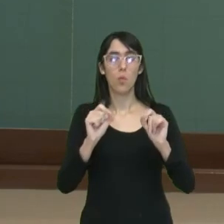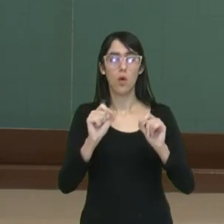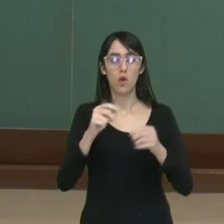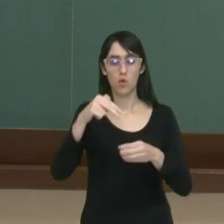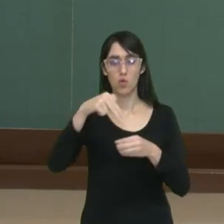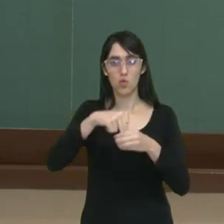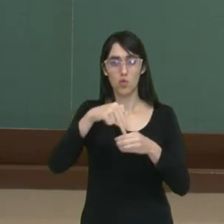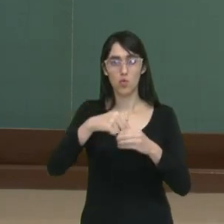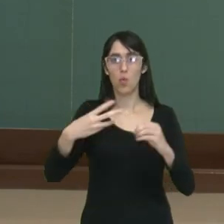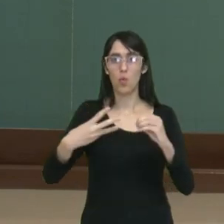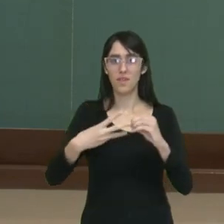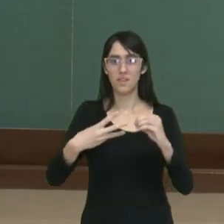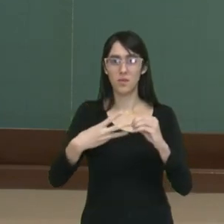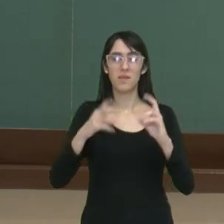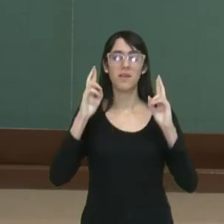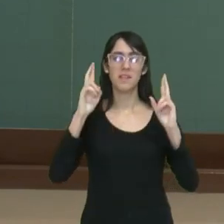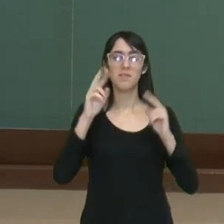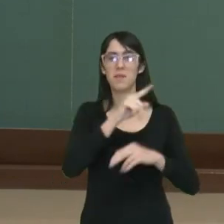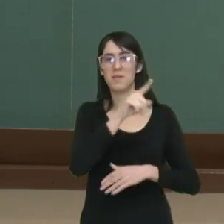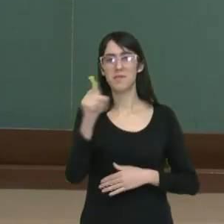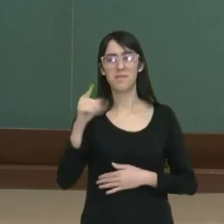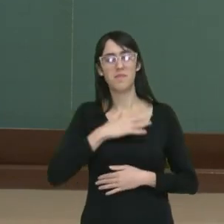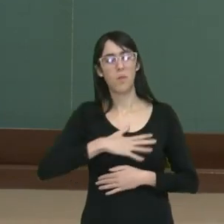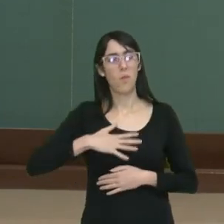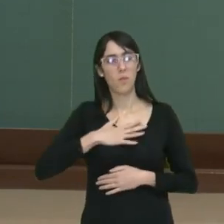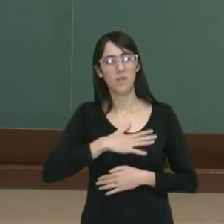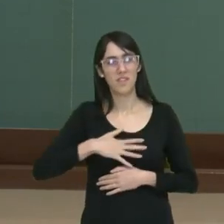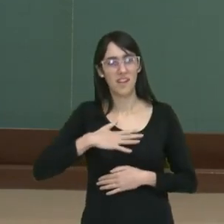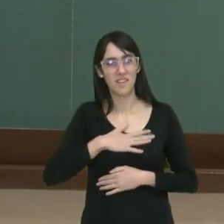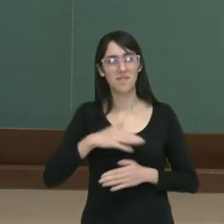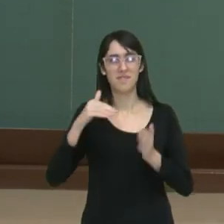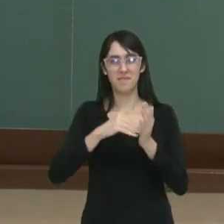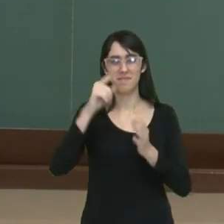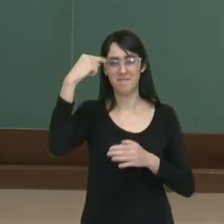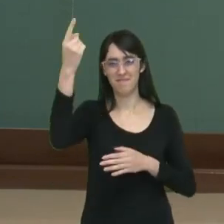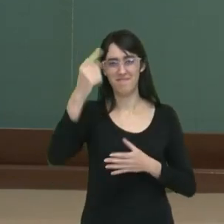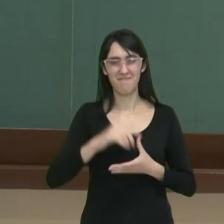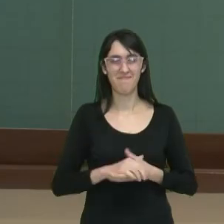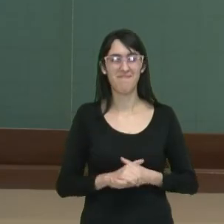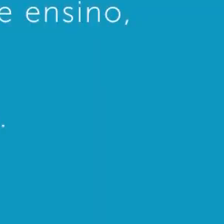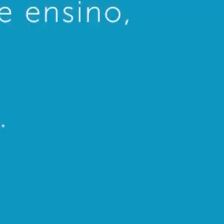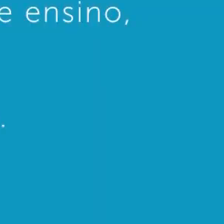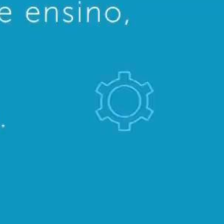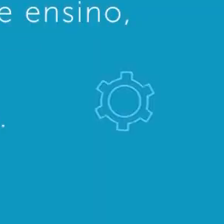o núcleo celular. Espero que vocês tenham gostado e até breve!